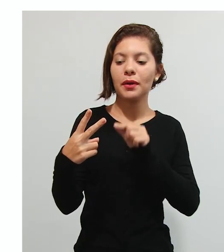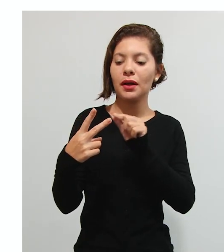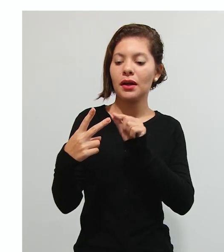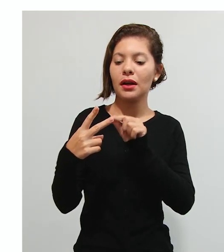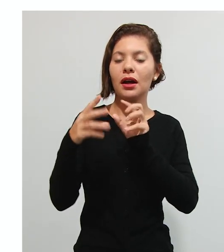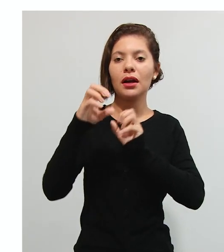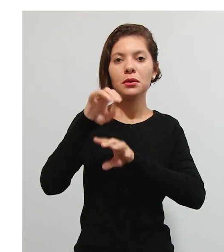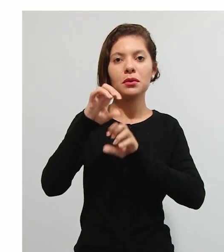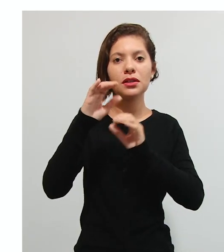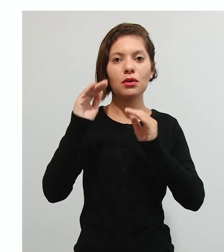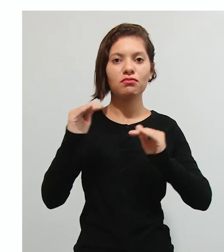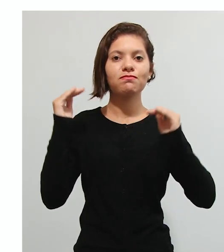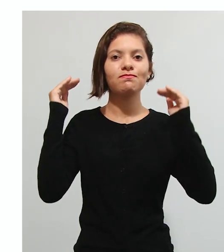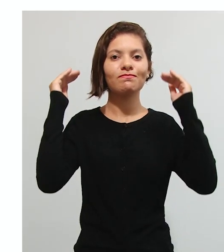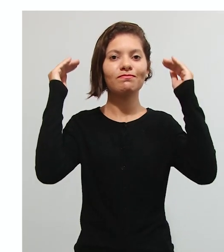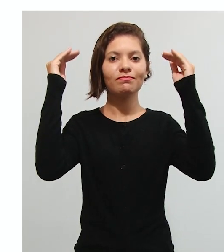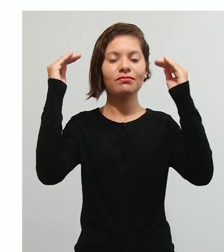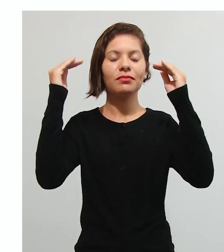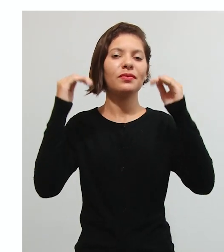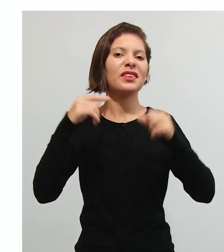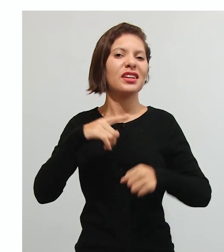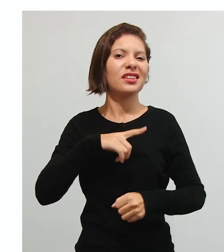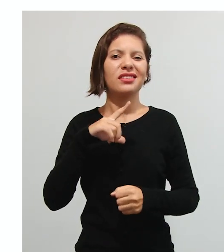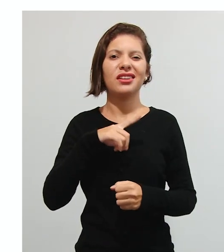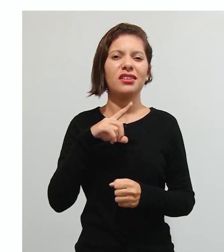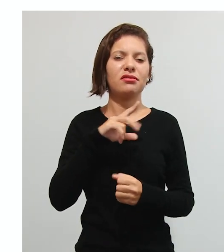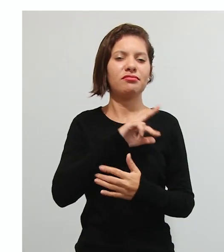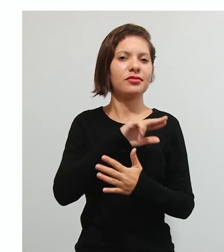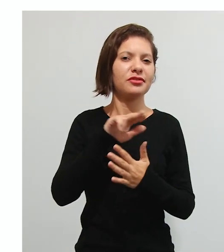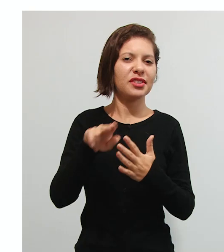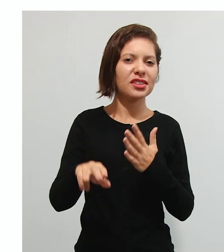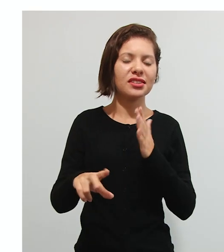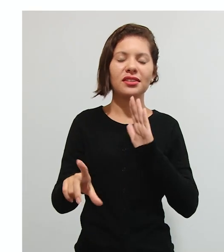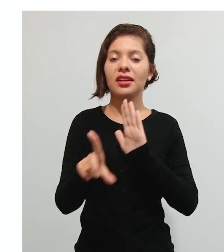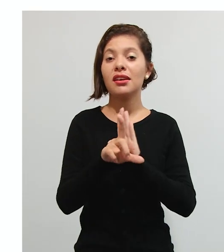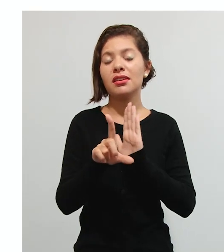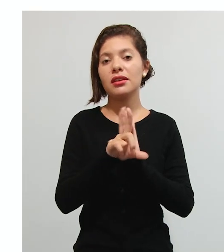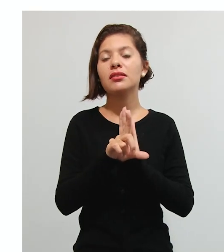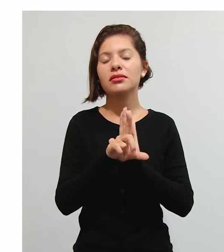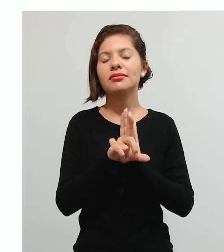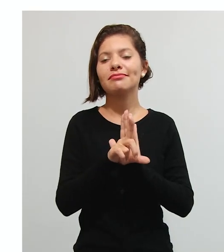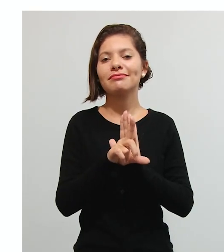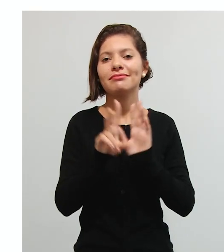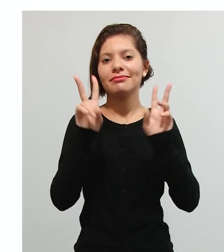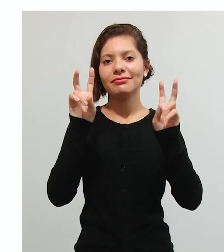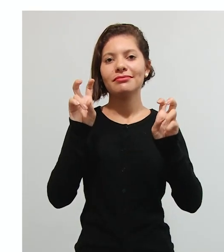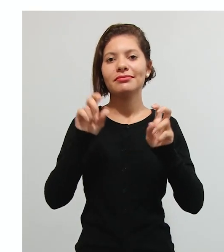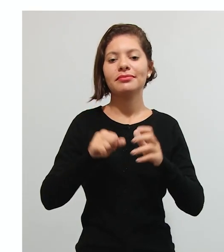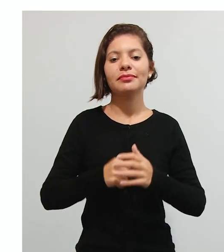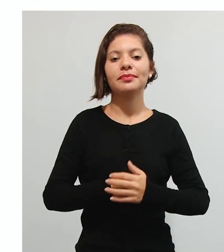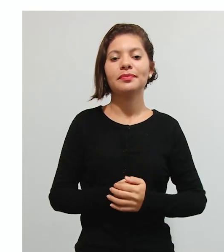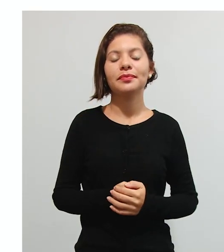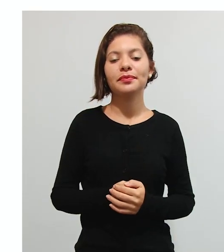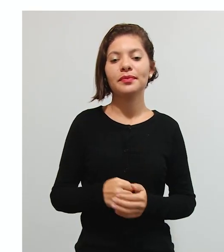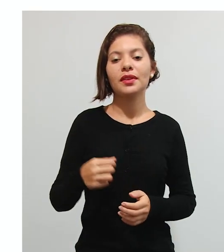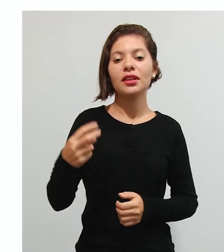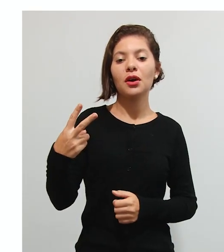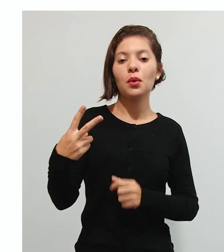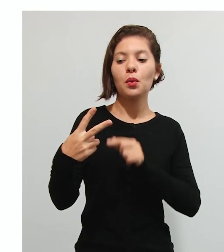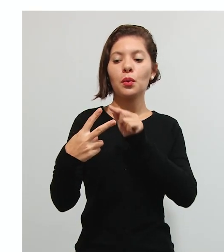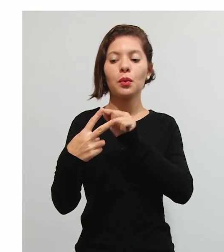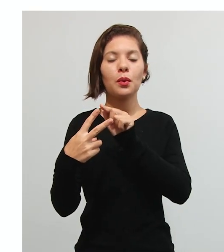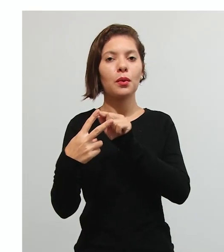temos a educação superior, e aqui entra outras questões, outras legislações, tá bom? Então, a